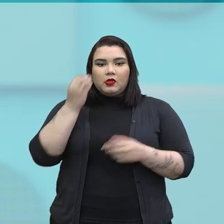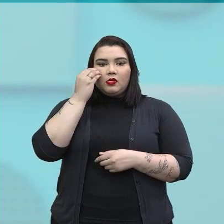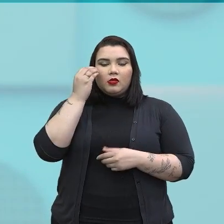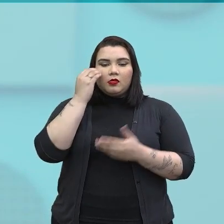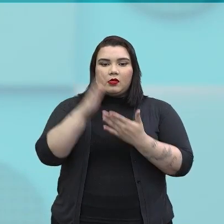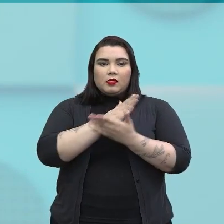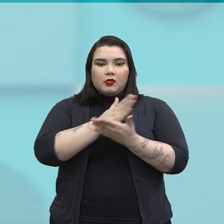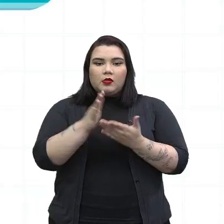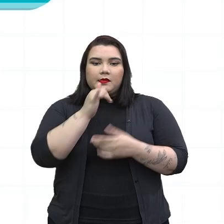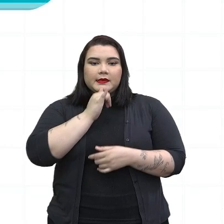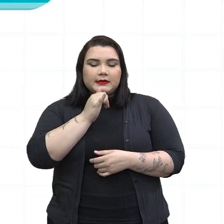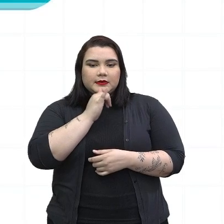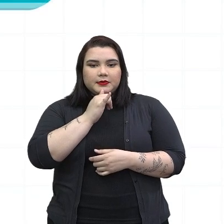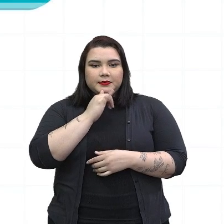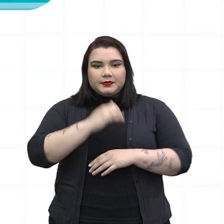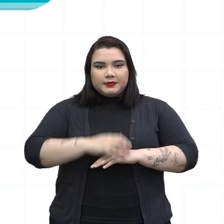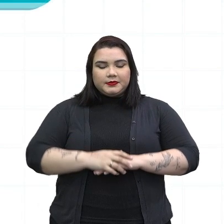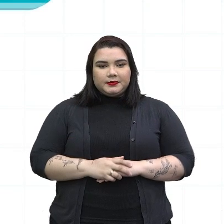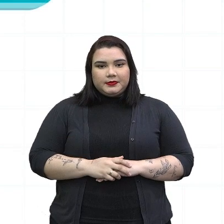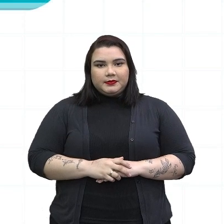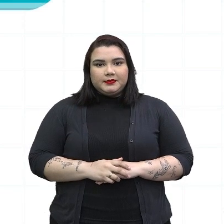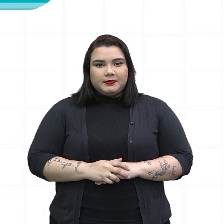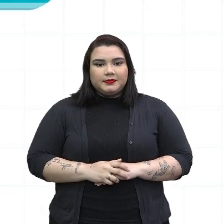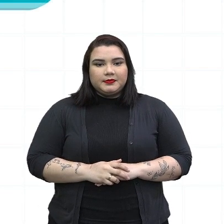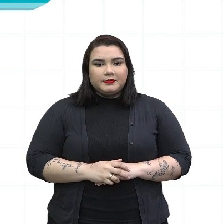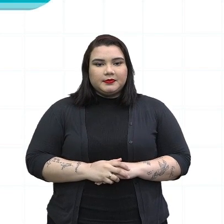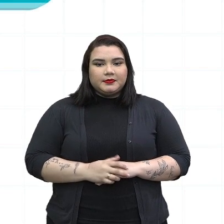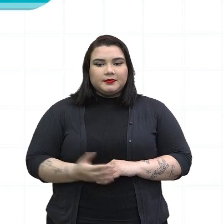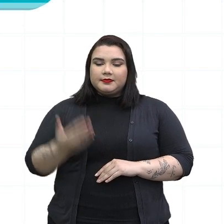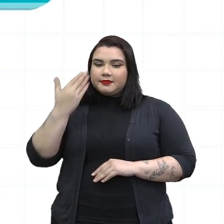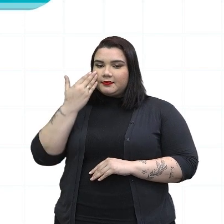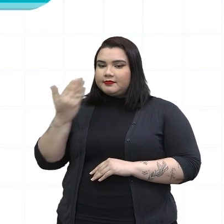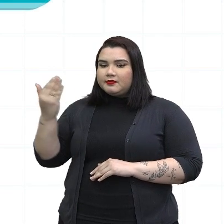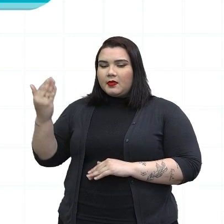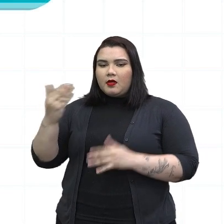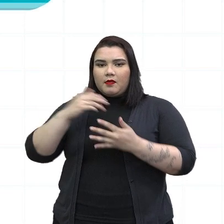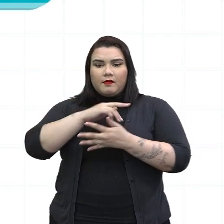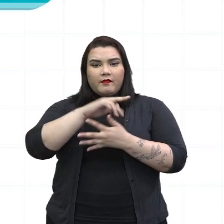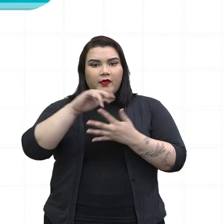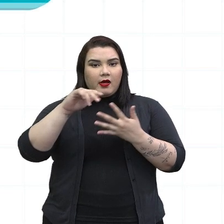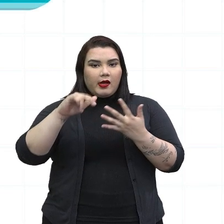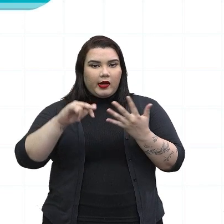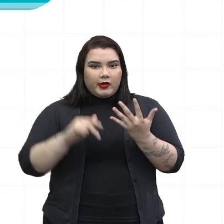alguns exemplos agora. Let's go. Temos aqui várias opções, né?